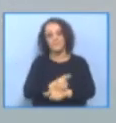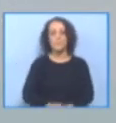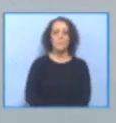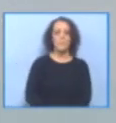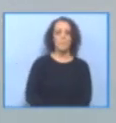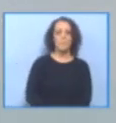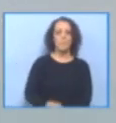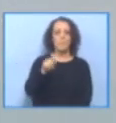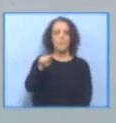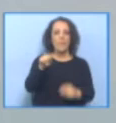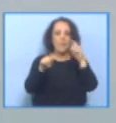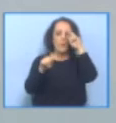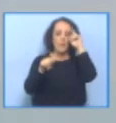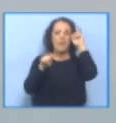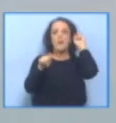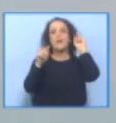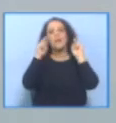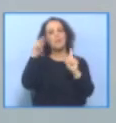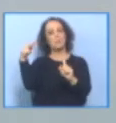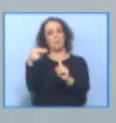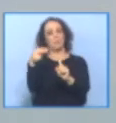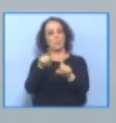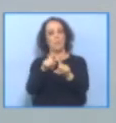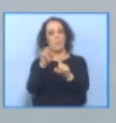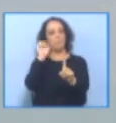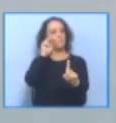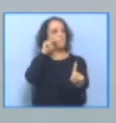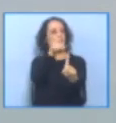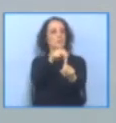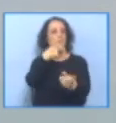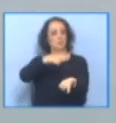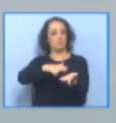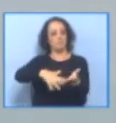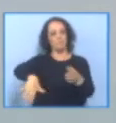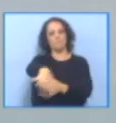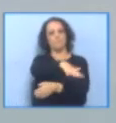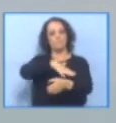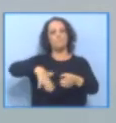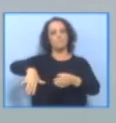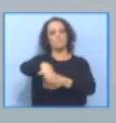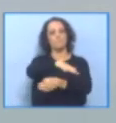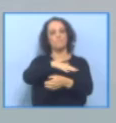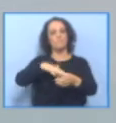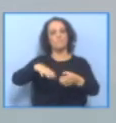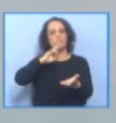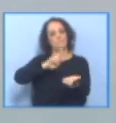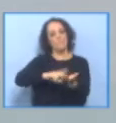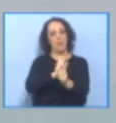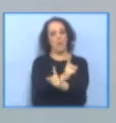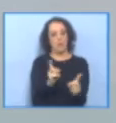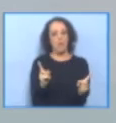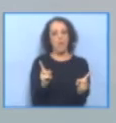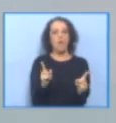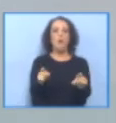perspectiva da realidade, assim mais abrangente, que, portanto, não se